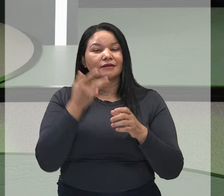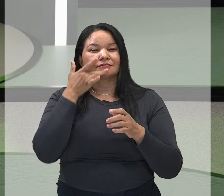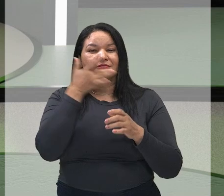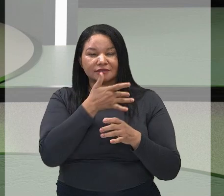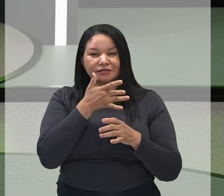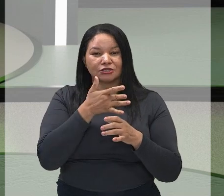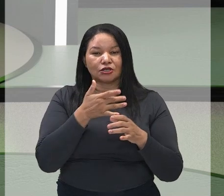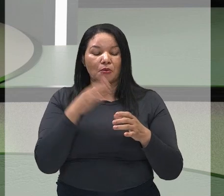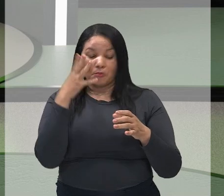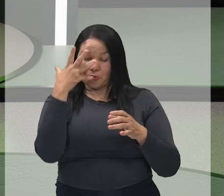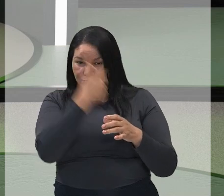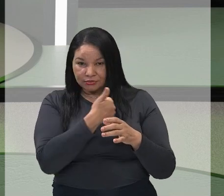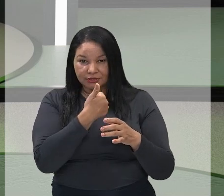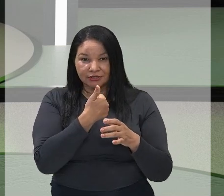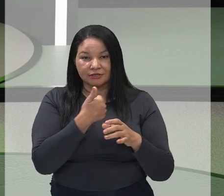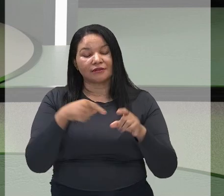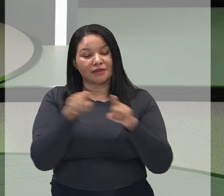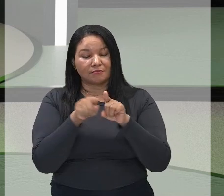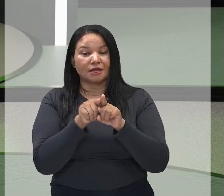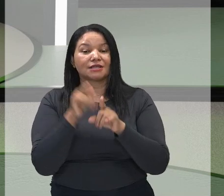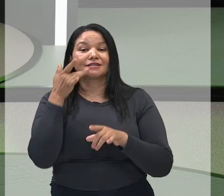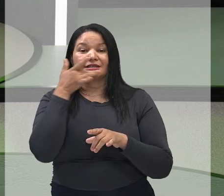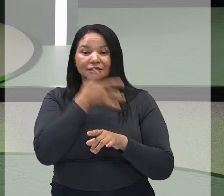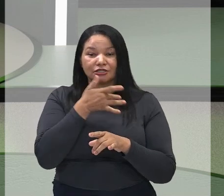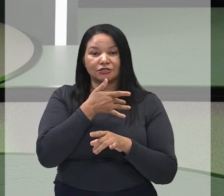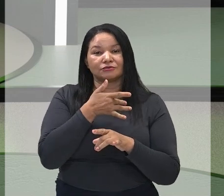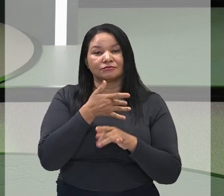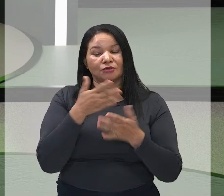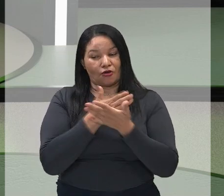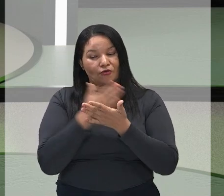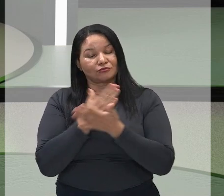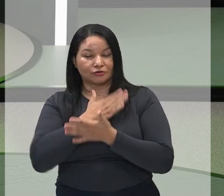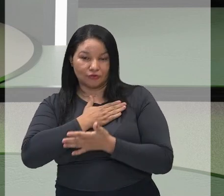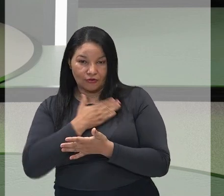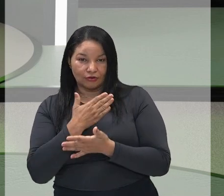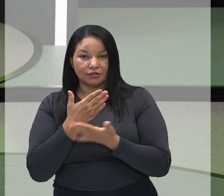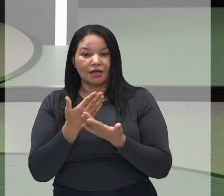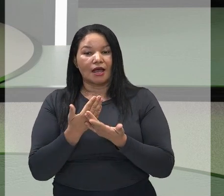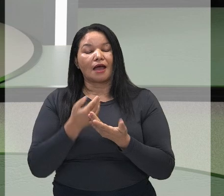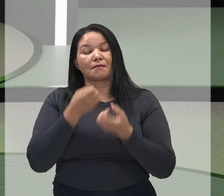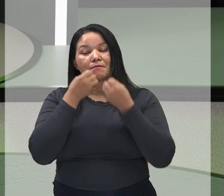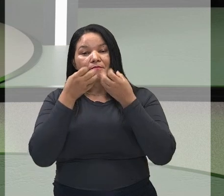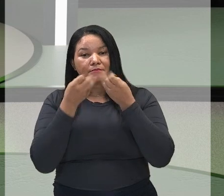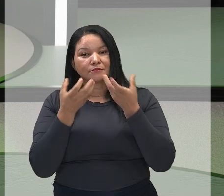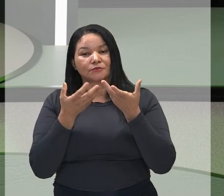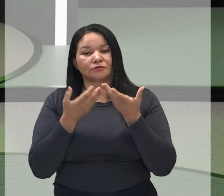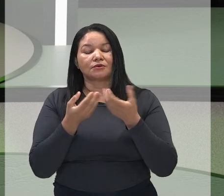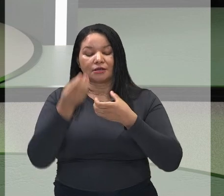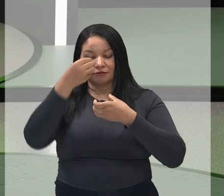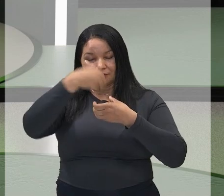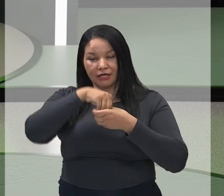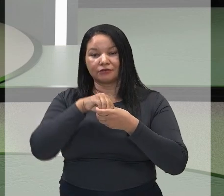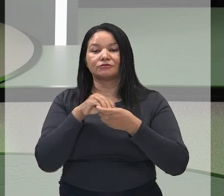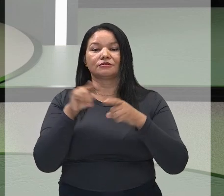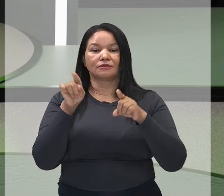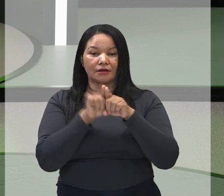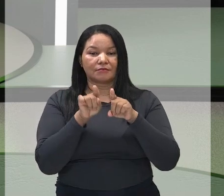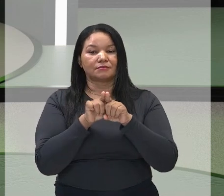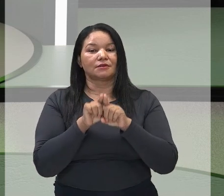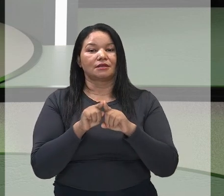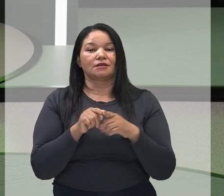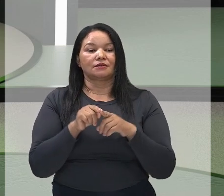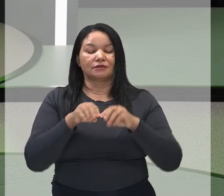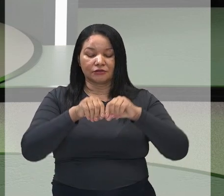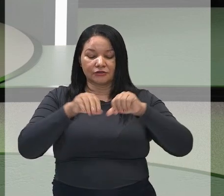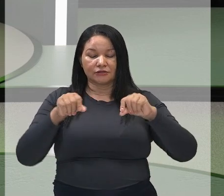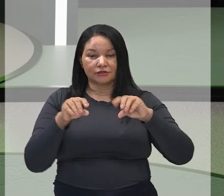às vezes, visual, mas também fisiológico para quem toma, com aspecto mais refrescante. Ele é um gás utilizado, adicionado